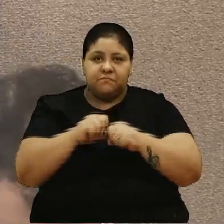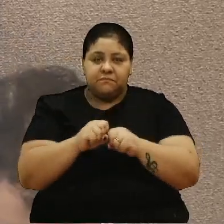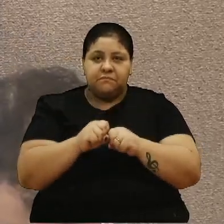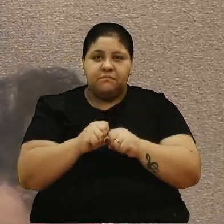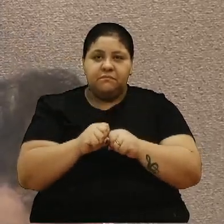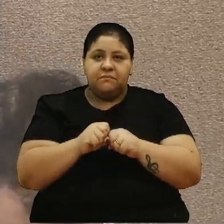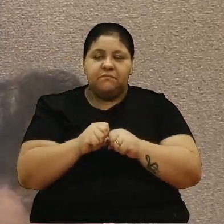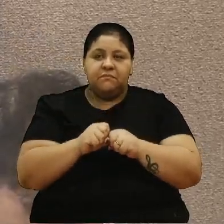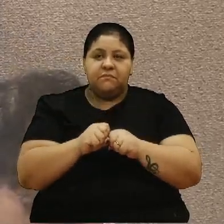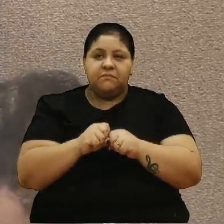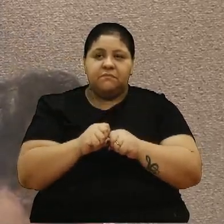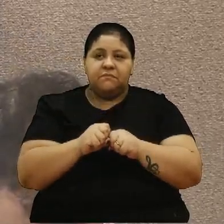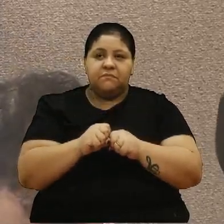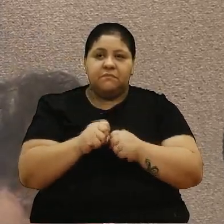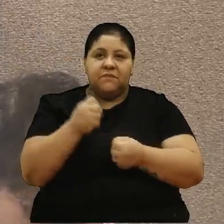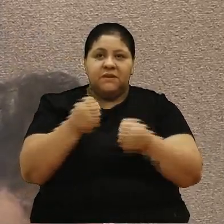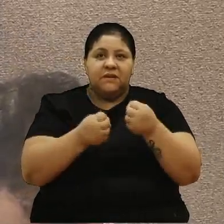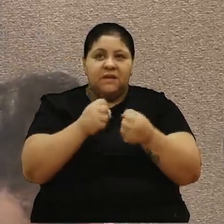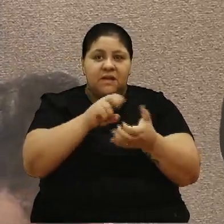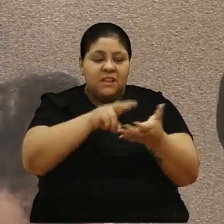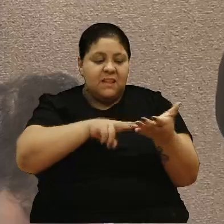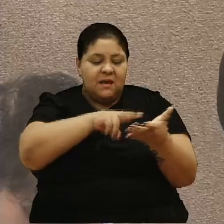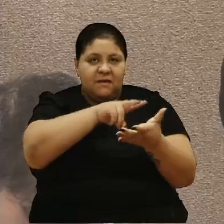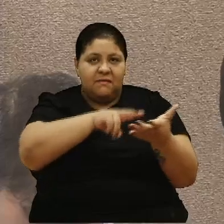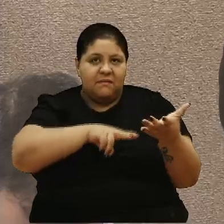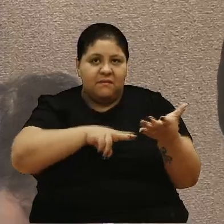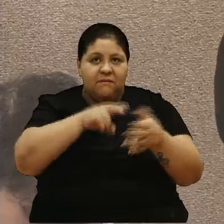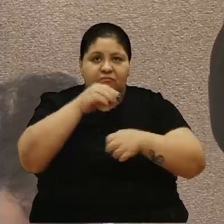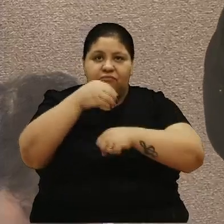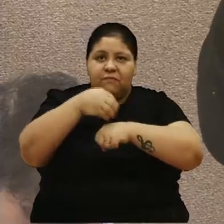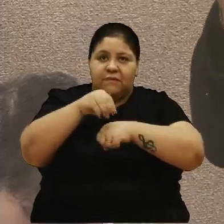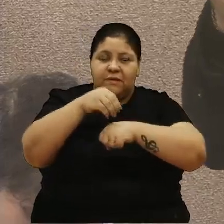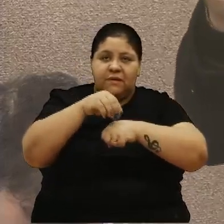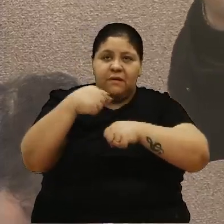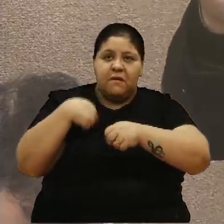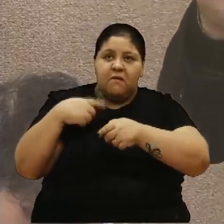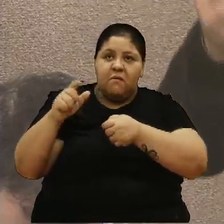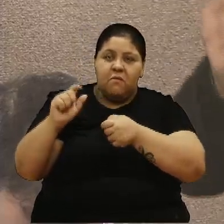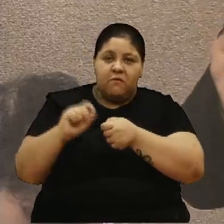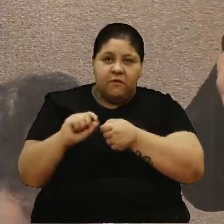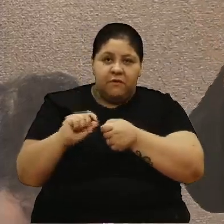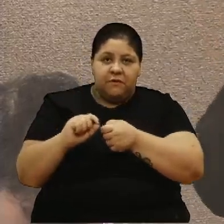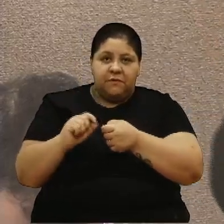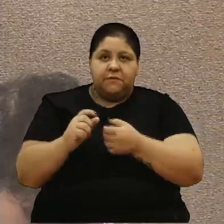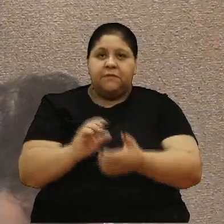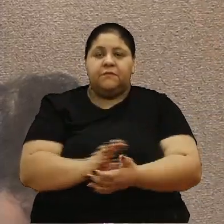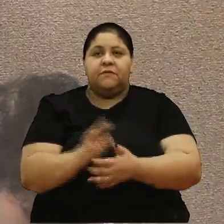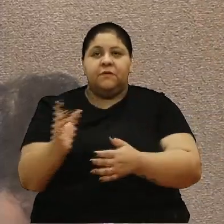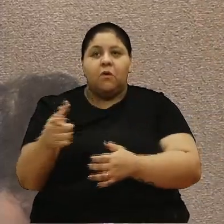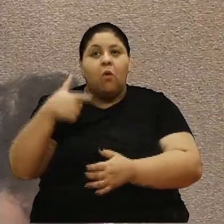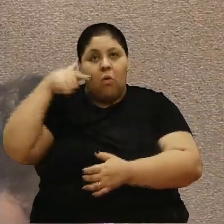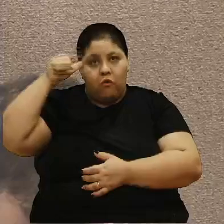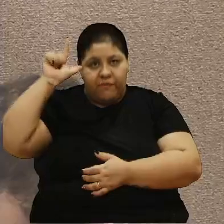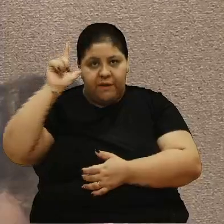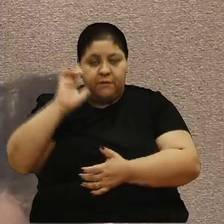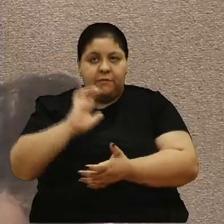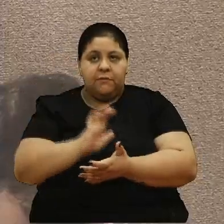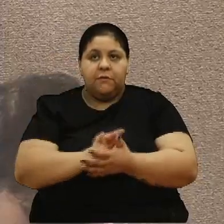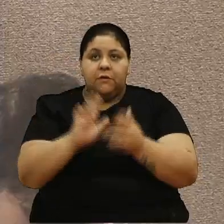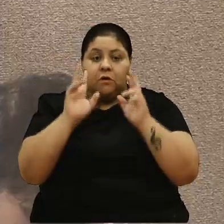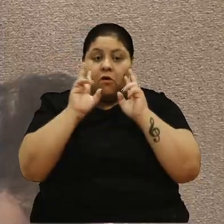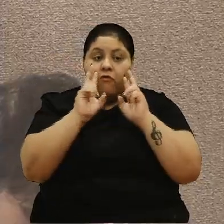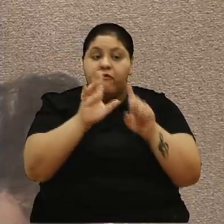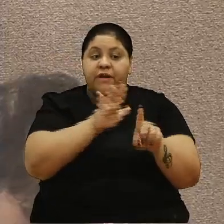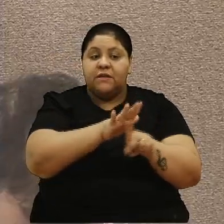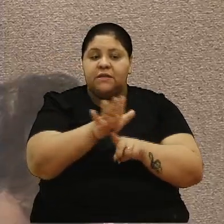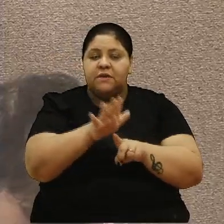a Secretaria de Trânsito, ao menos leia essa indicação que eu fiz no dia de ontem, vendo as demandas